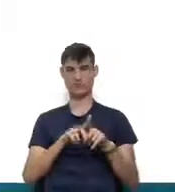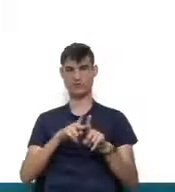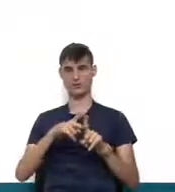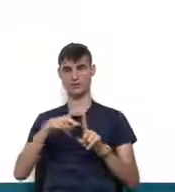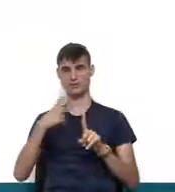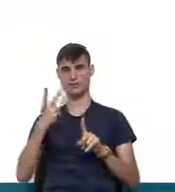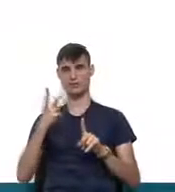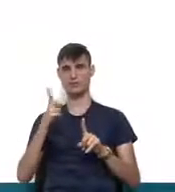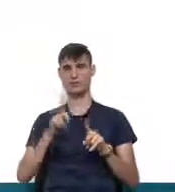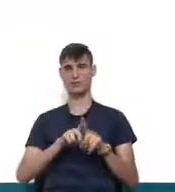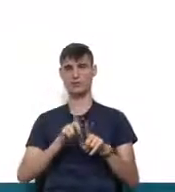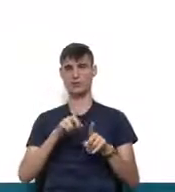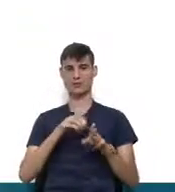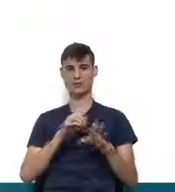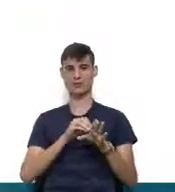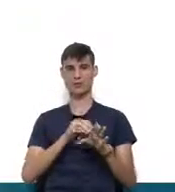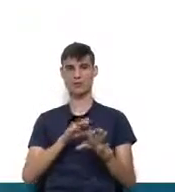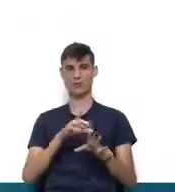segunda derivada